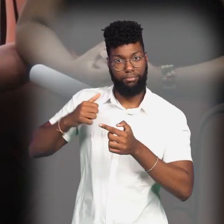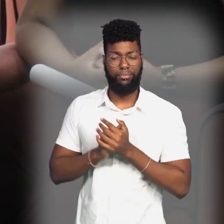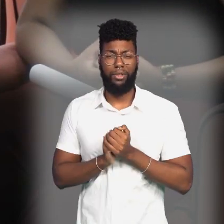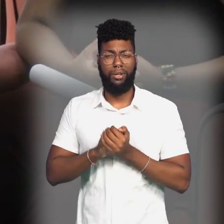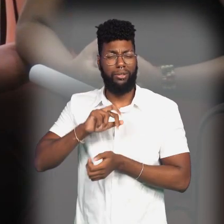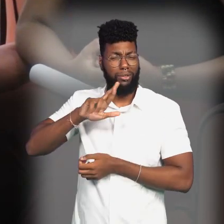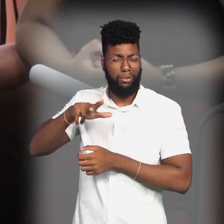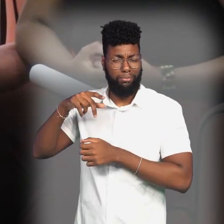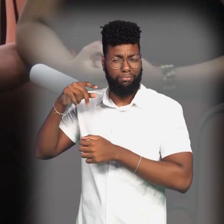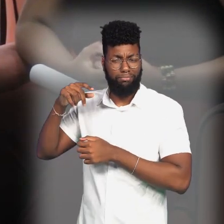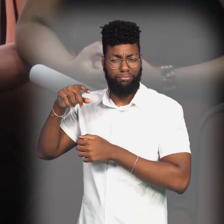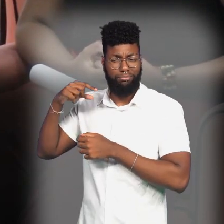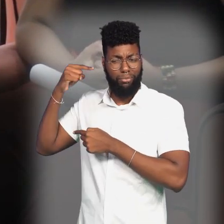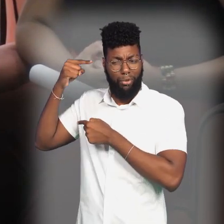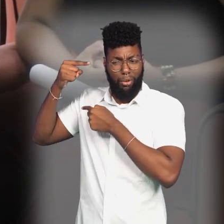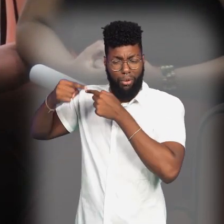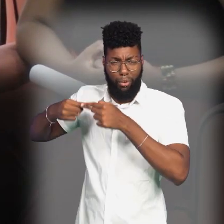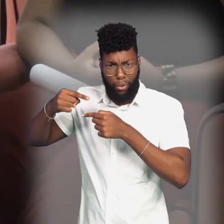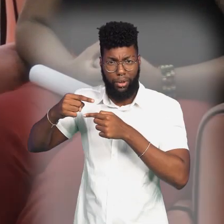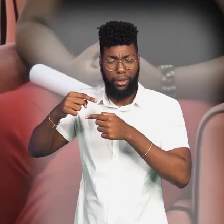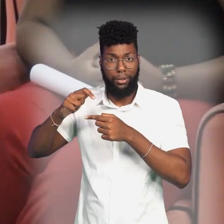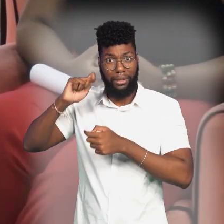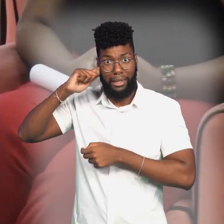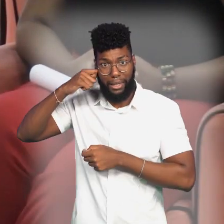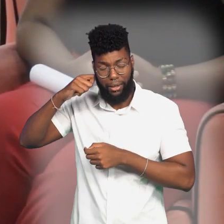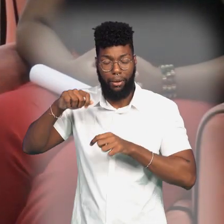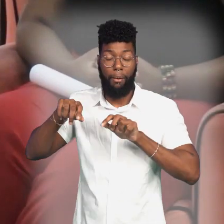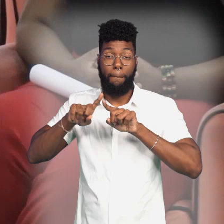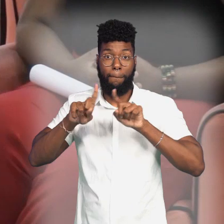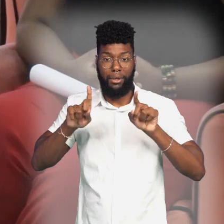só origem como negro, mas da humanidade também,